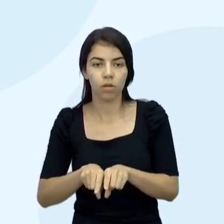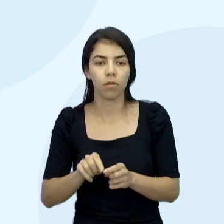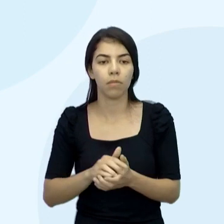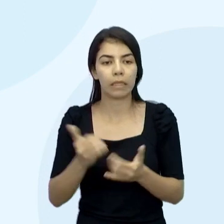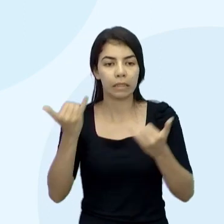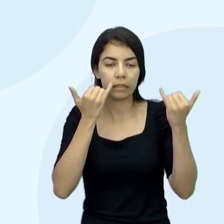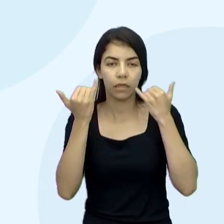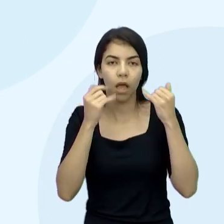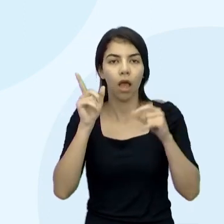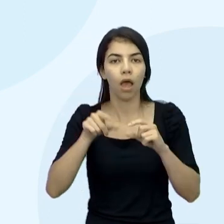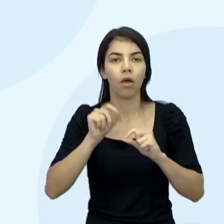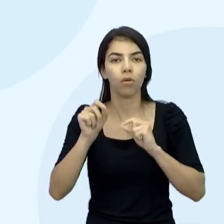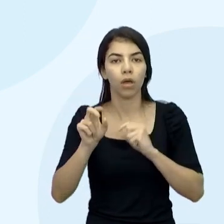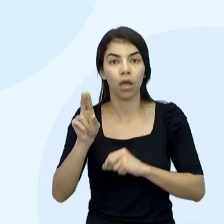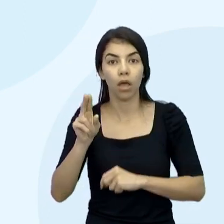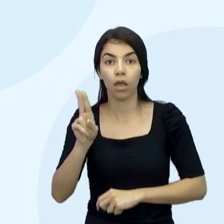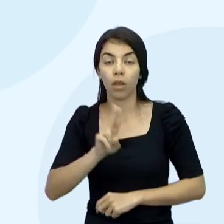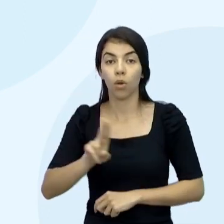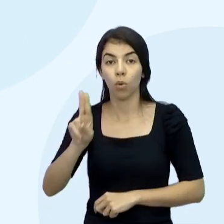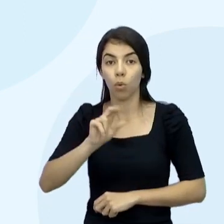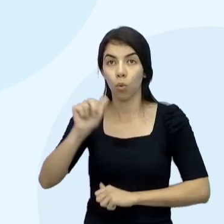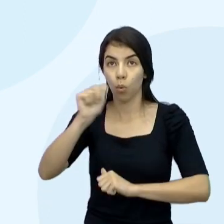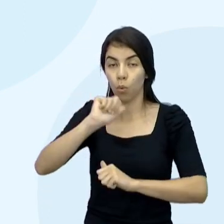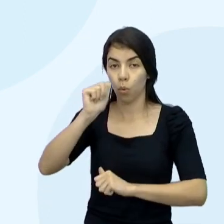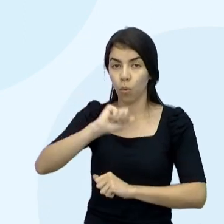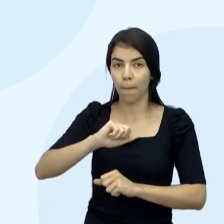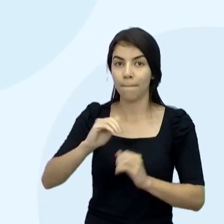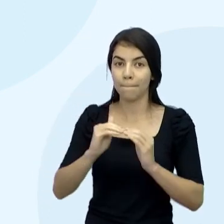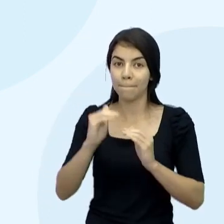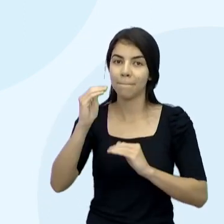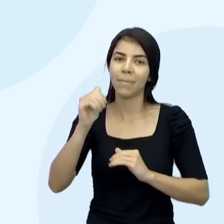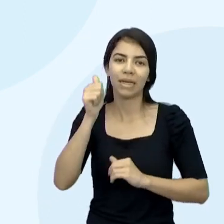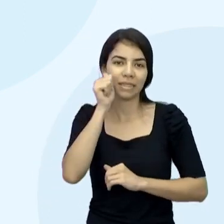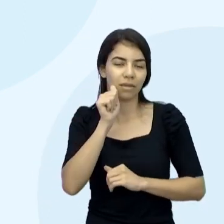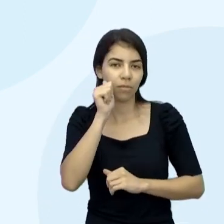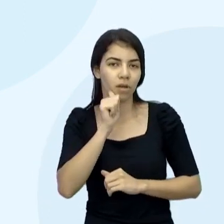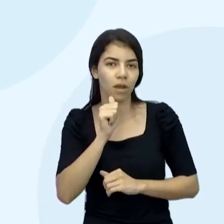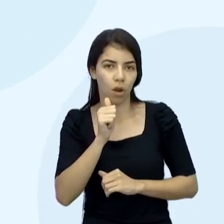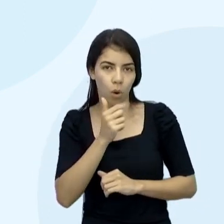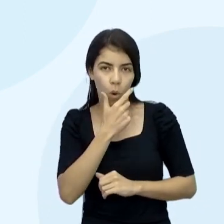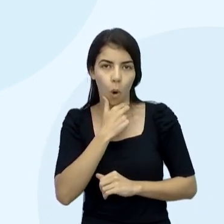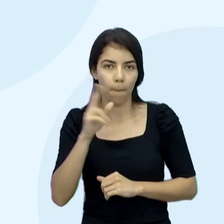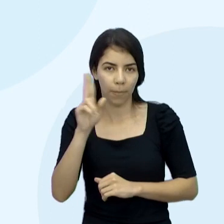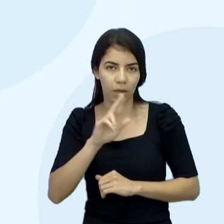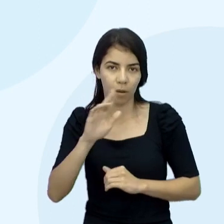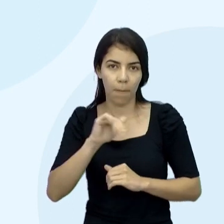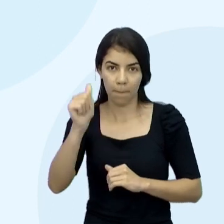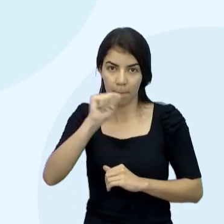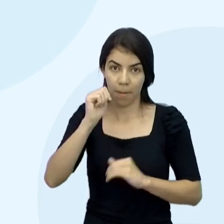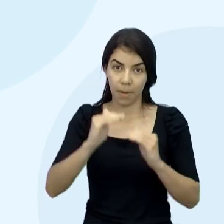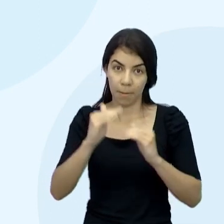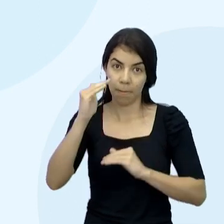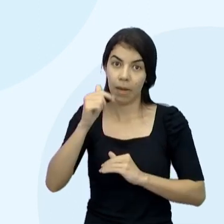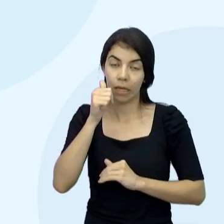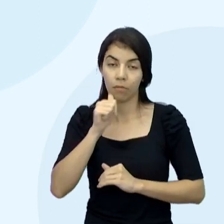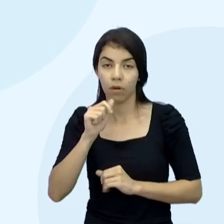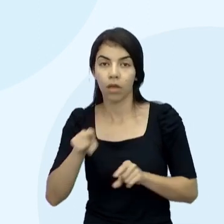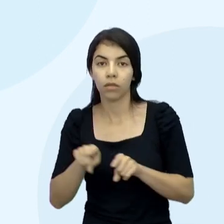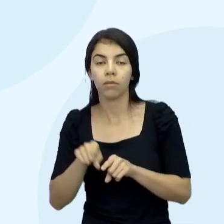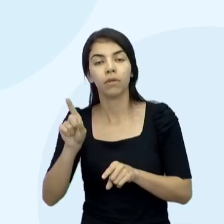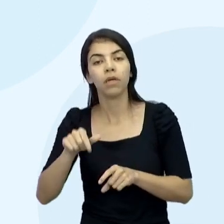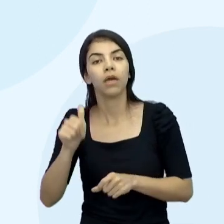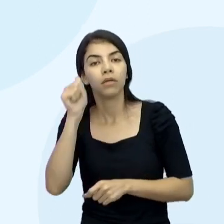notícia, eles consomem mais bebida alcoólica do que as mulheres. Agora, qual é o foco aí? A questão é que